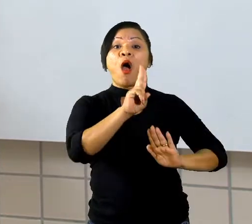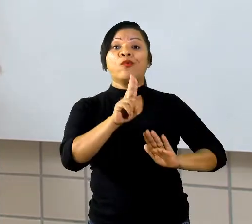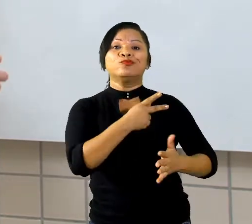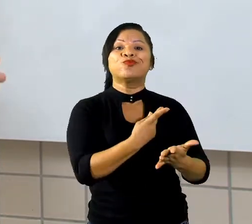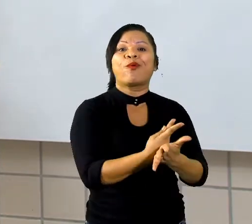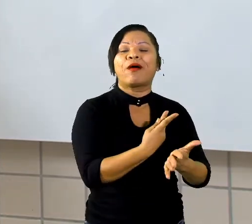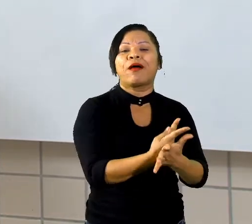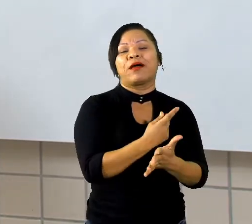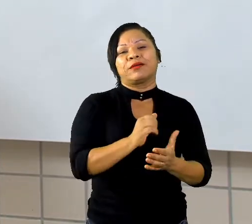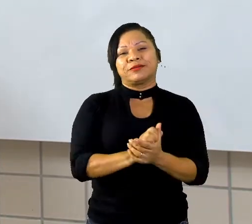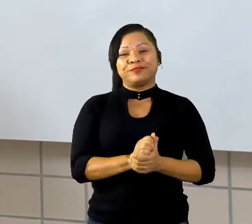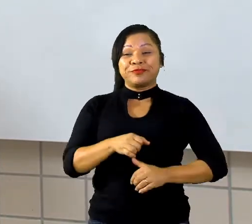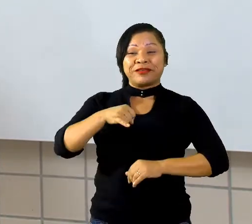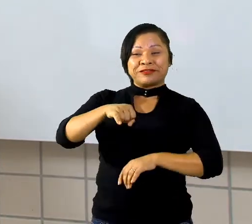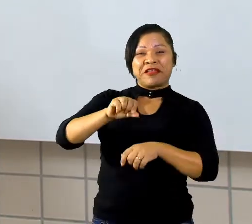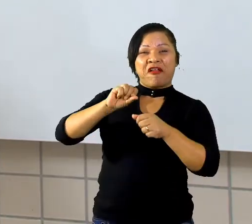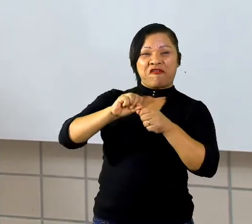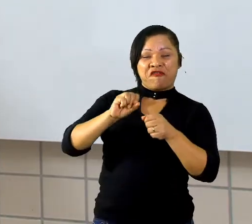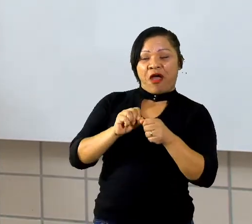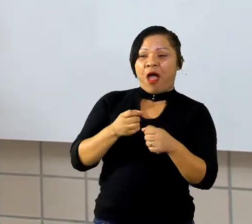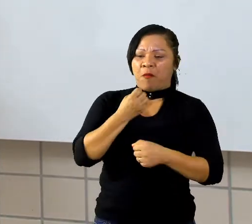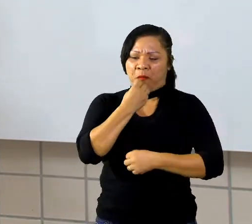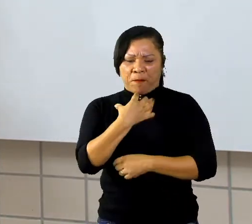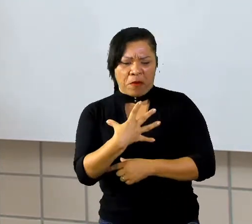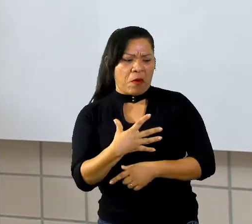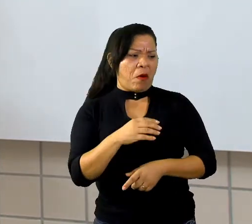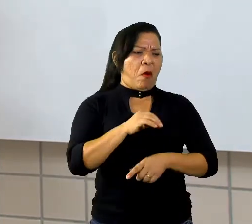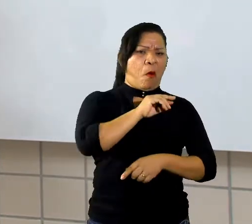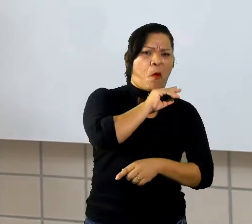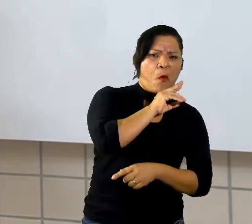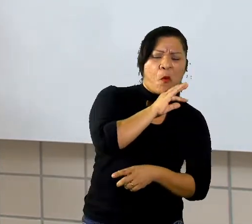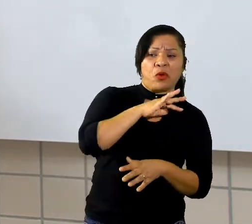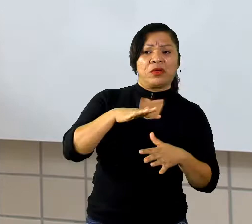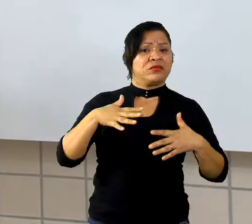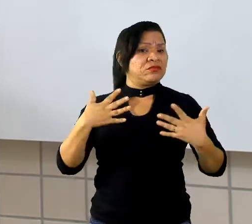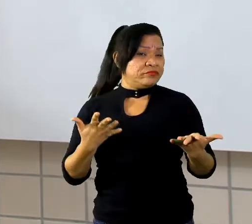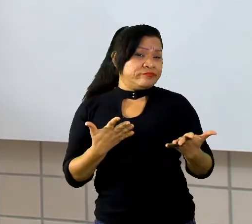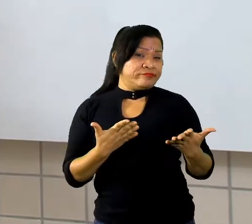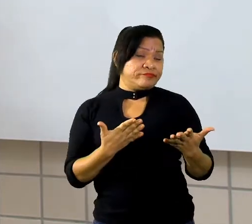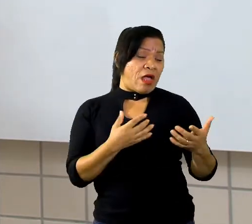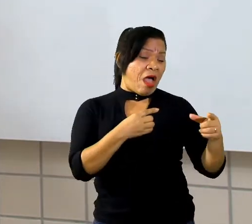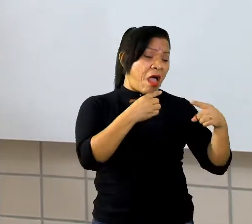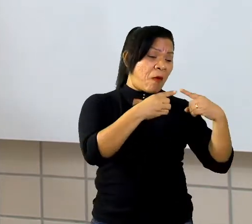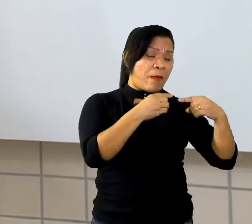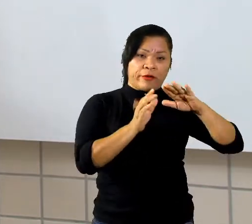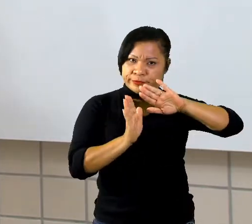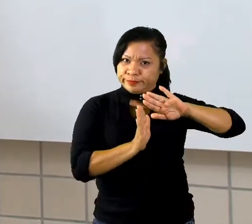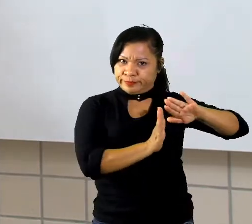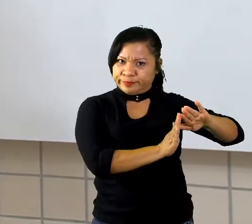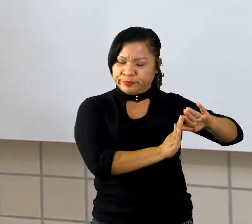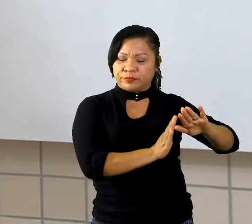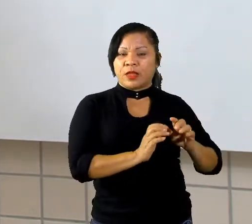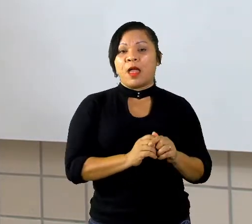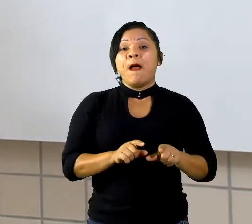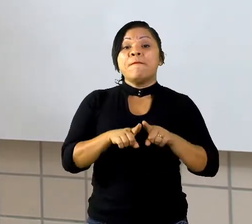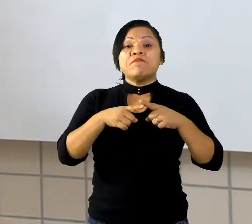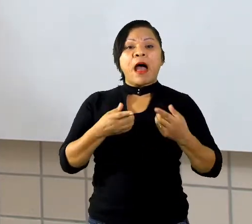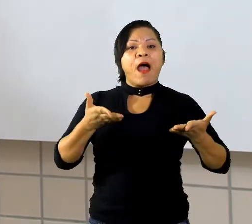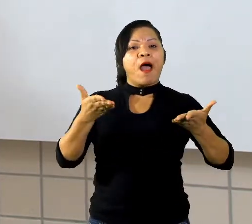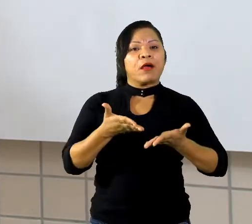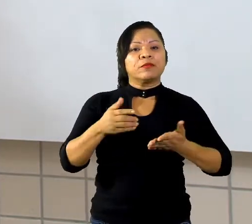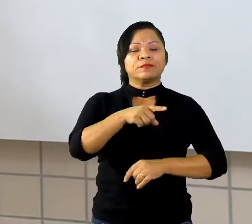coisas boas ou se eles fizeram coisas ruins, esse debate vai ser deixado para um outro momento. Mas eu preciso que vocês entendam